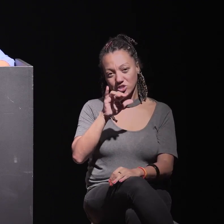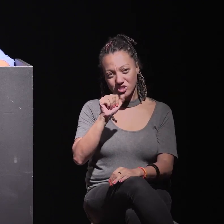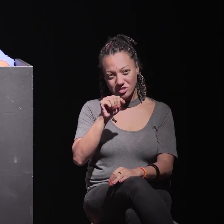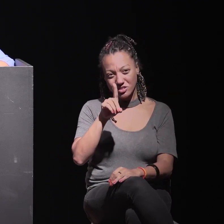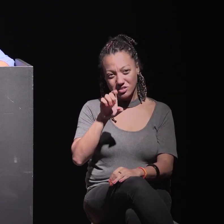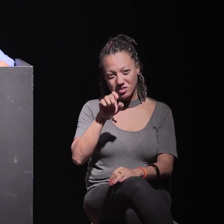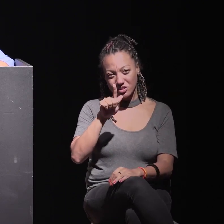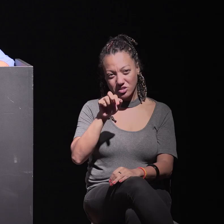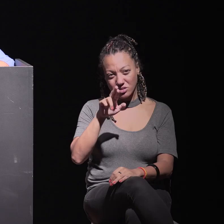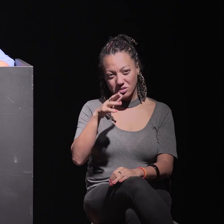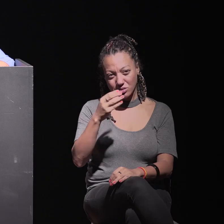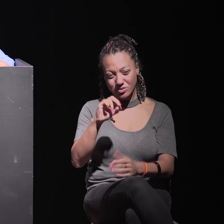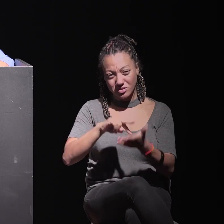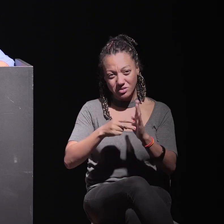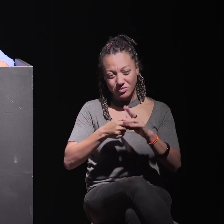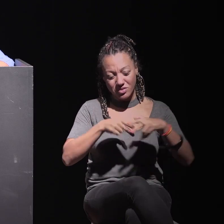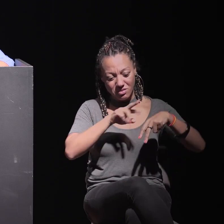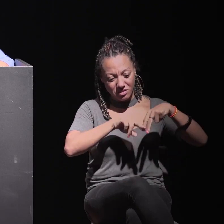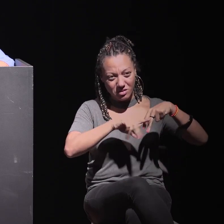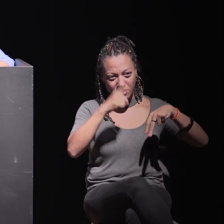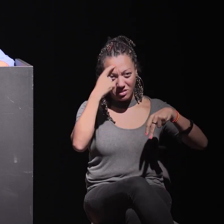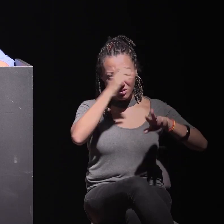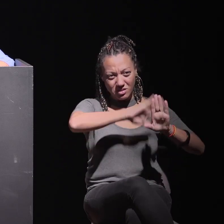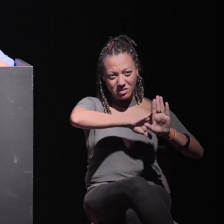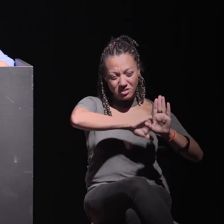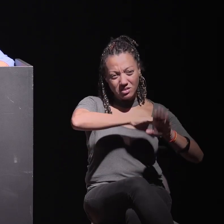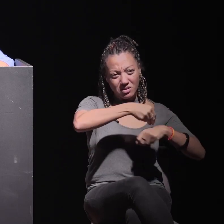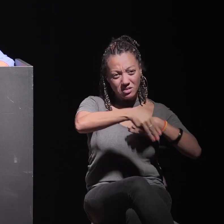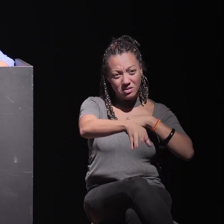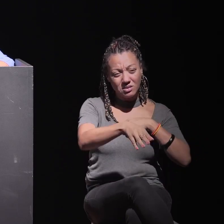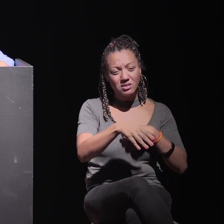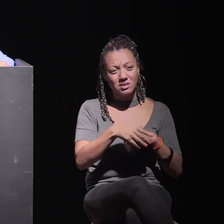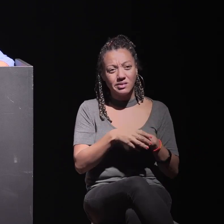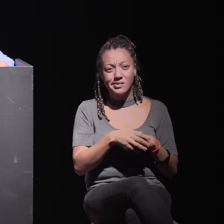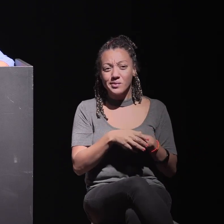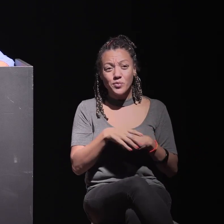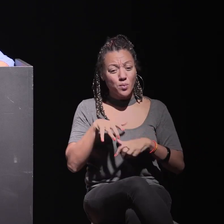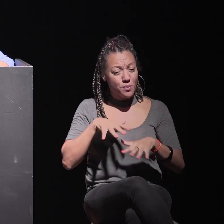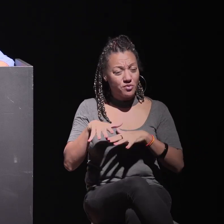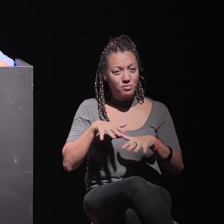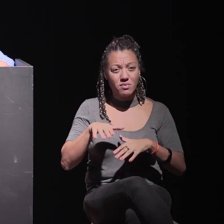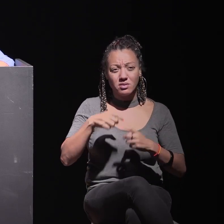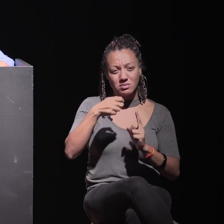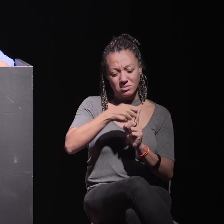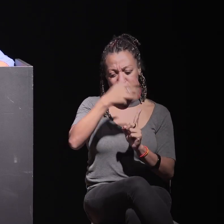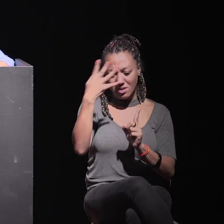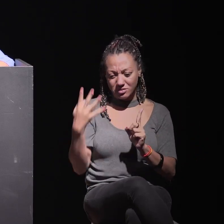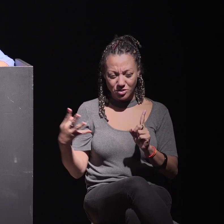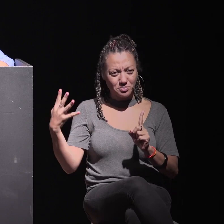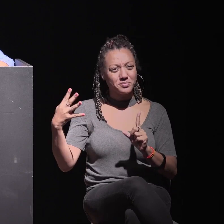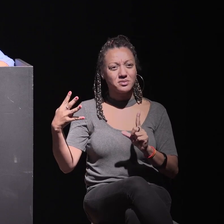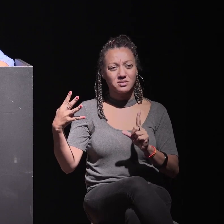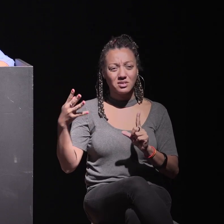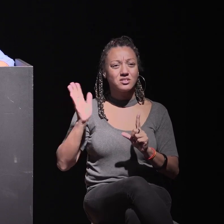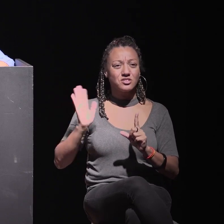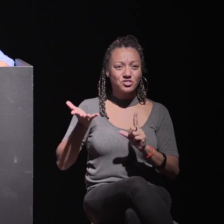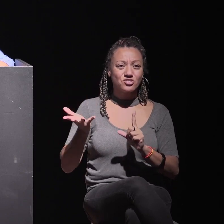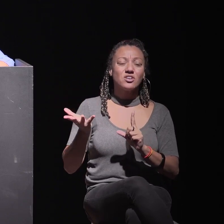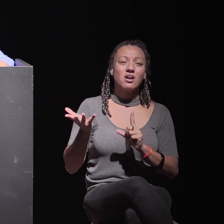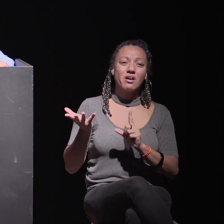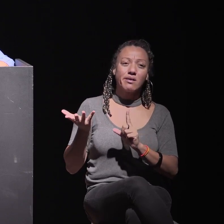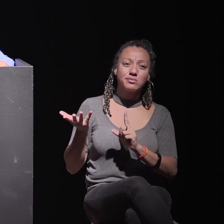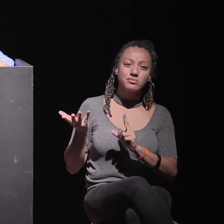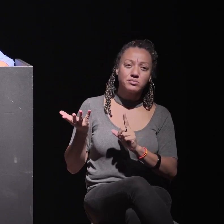das reações, né, aos questionamentos que o feminismo e que o movimento LGBT trouxeram para as